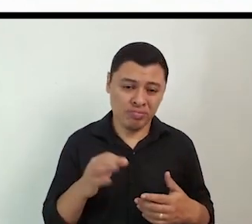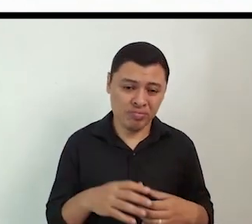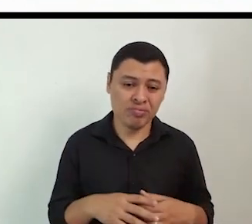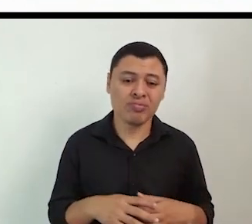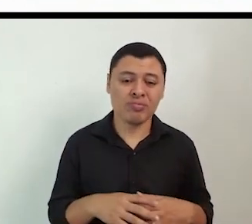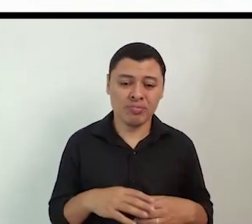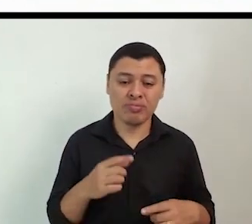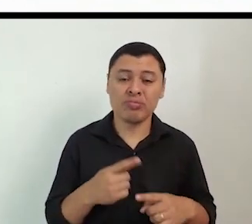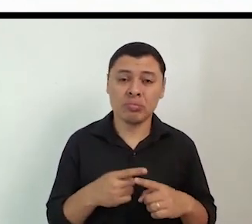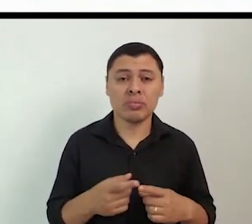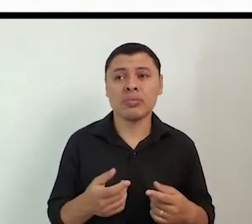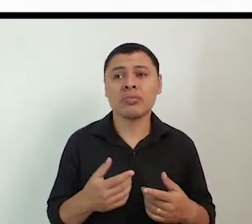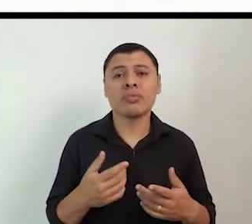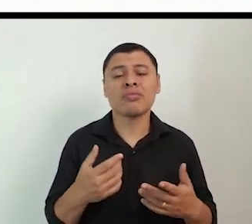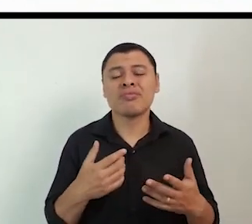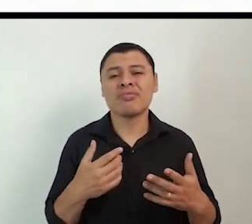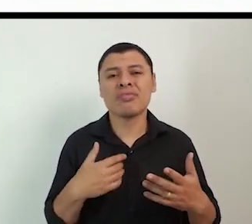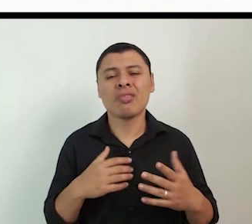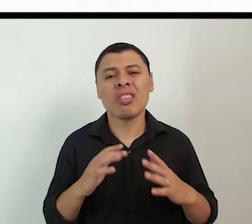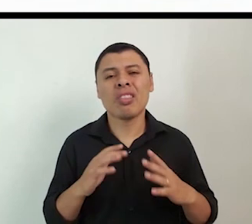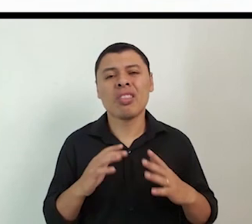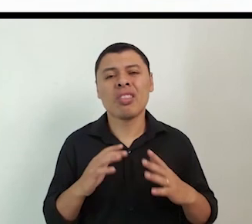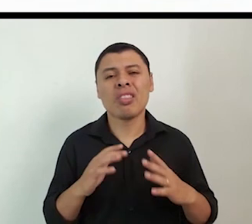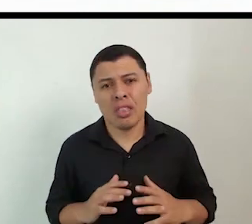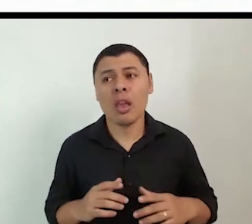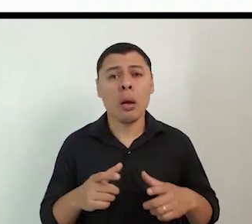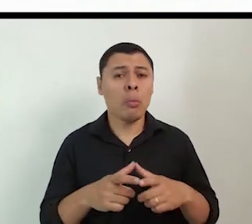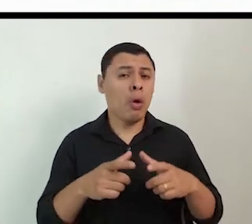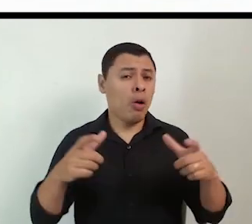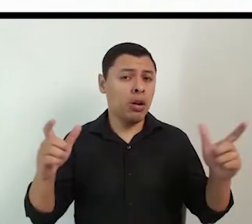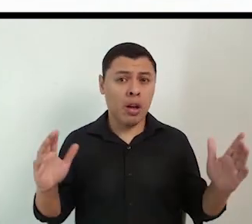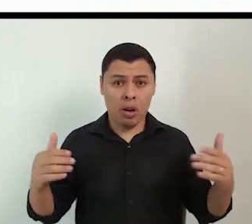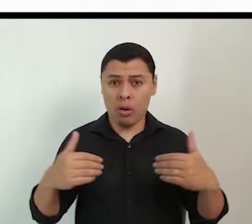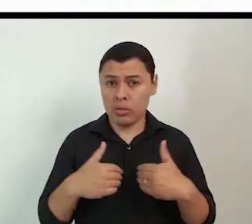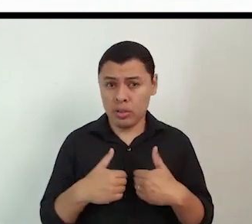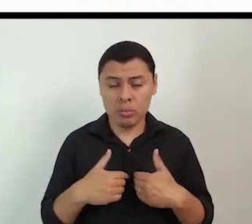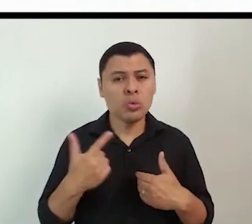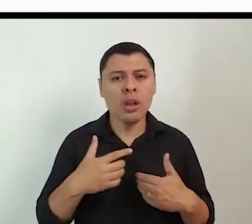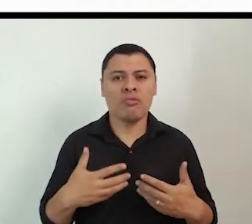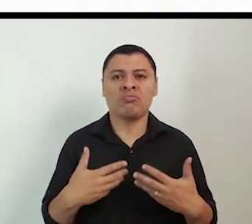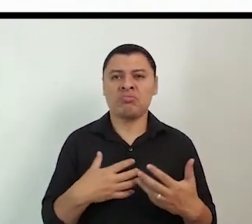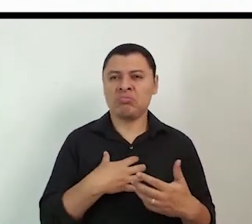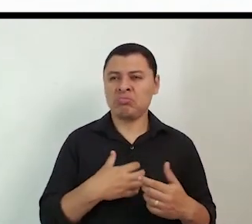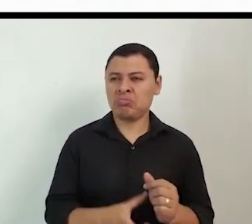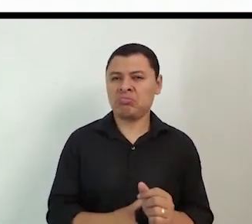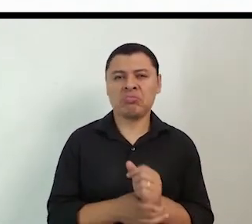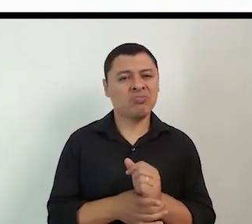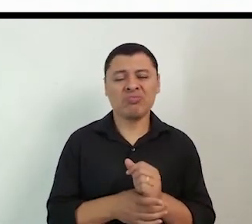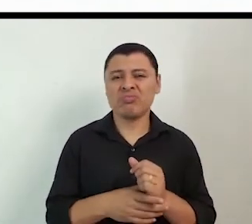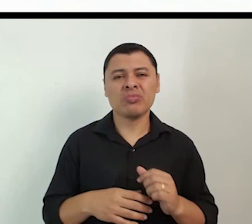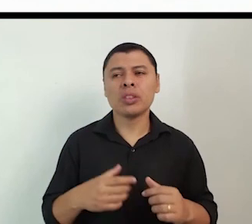prejudica. A maior parte dos autistas tem uma autoestima bem baixa. e também tem uma ansiedade, tem uma